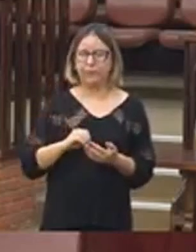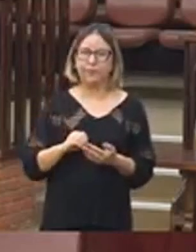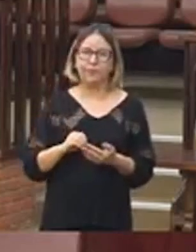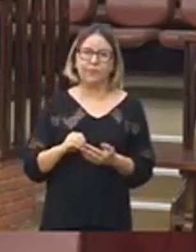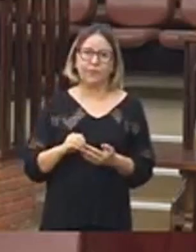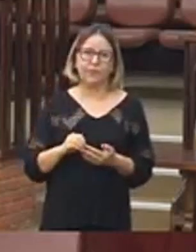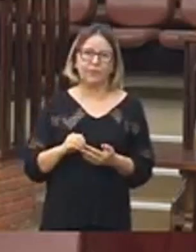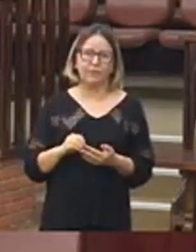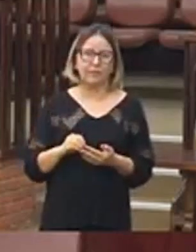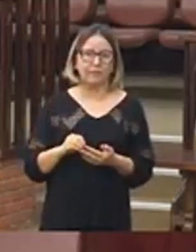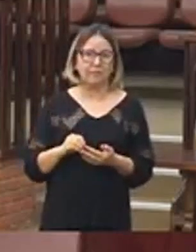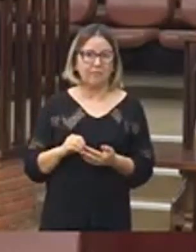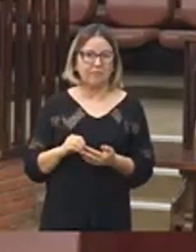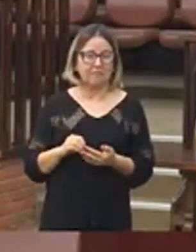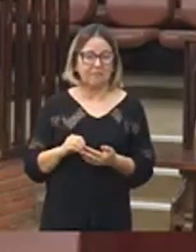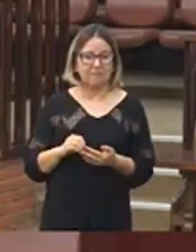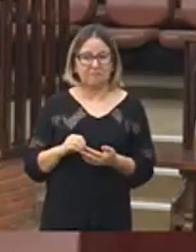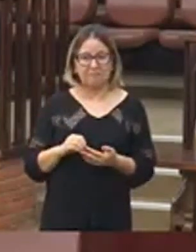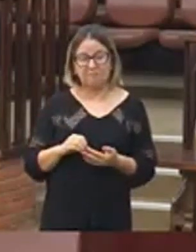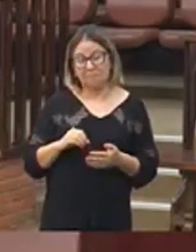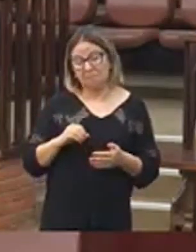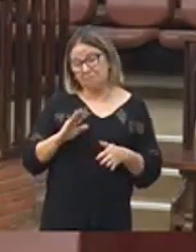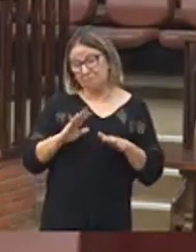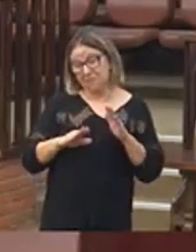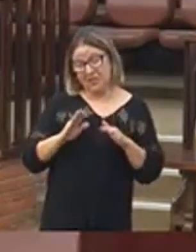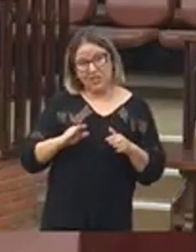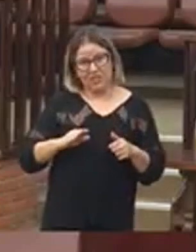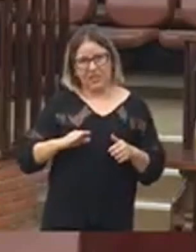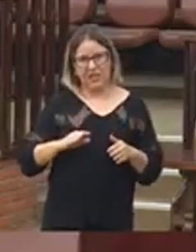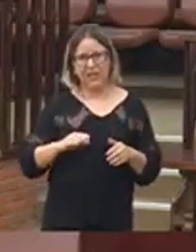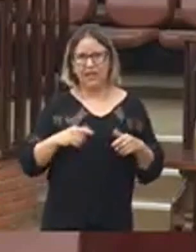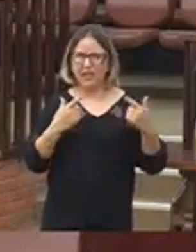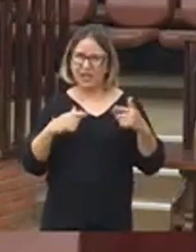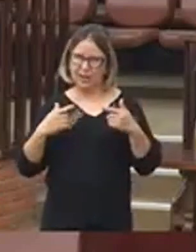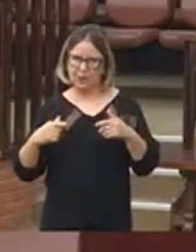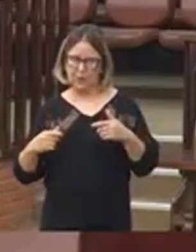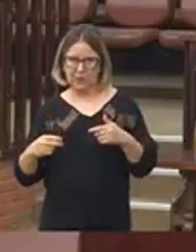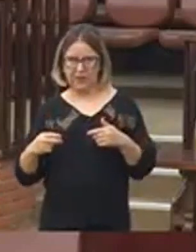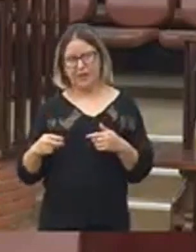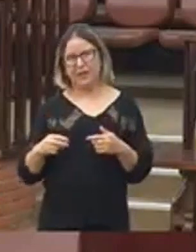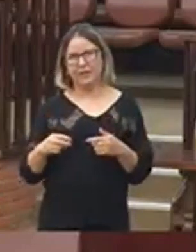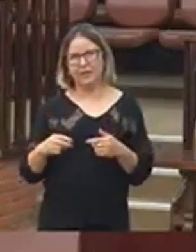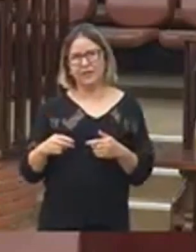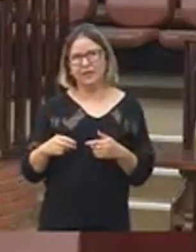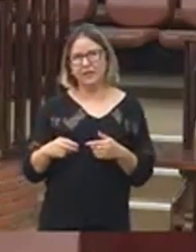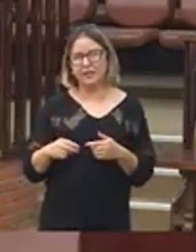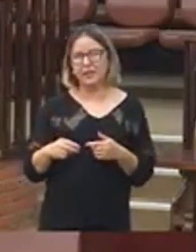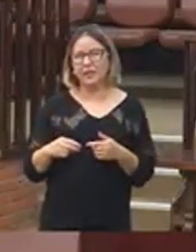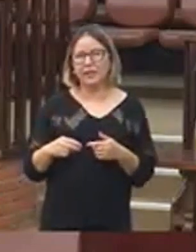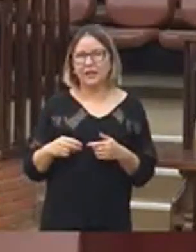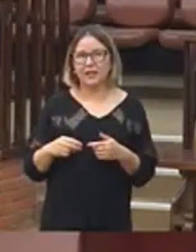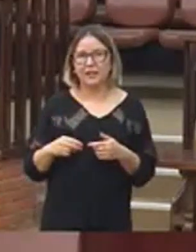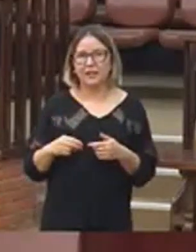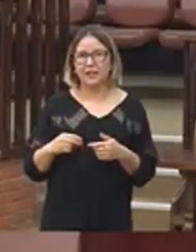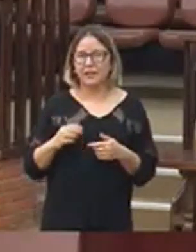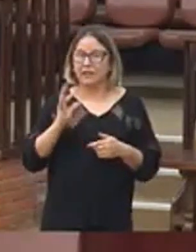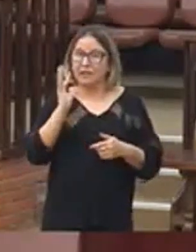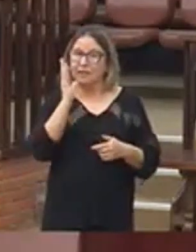culturas demorava 2 anos, 3 anos.